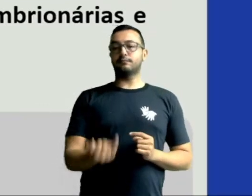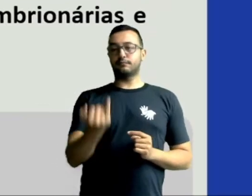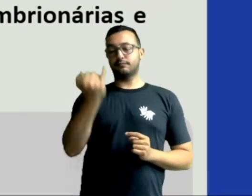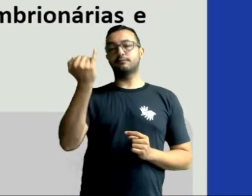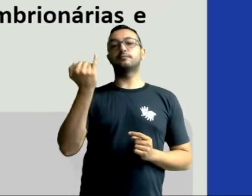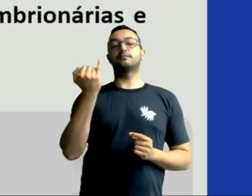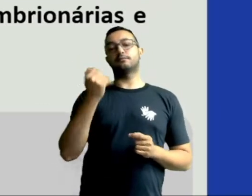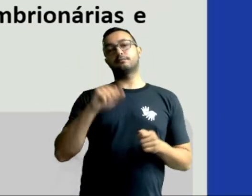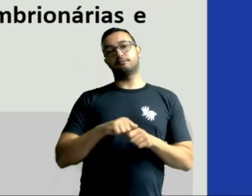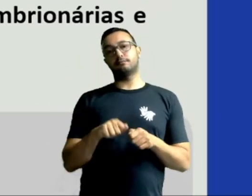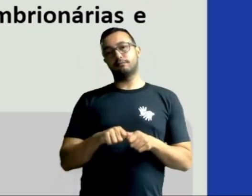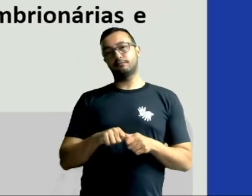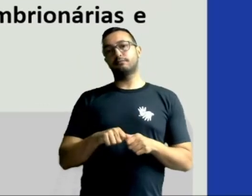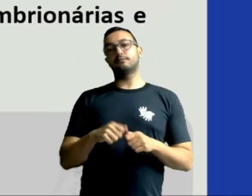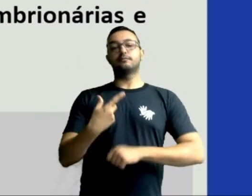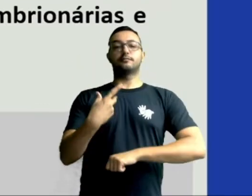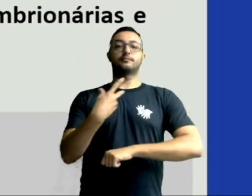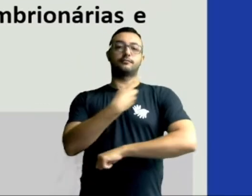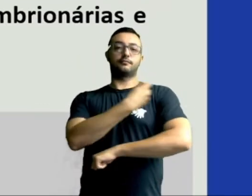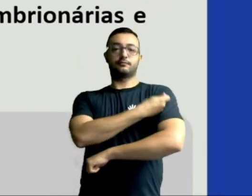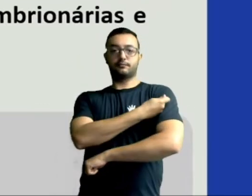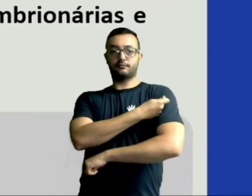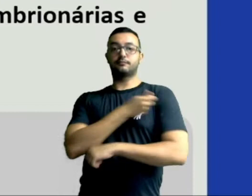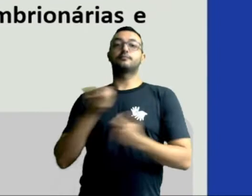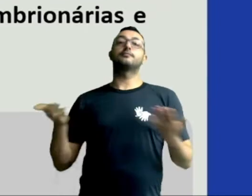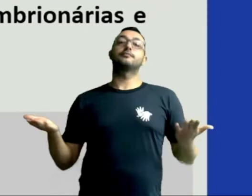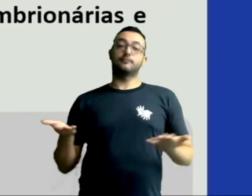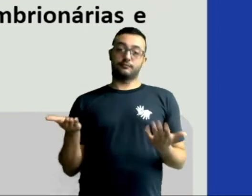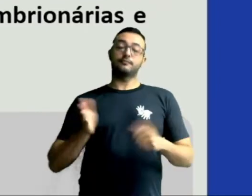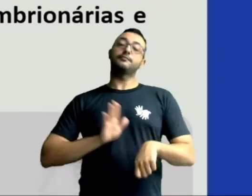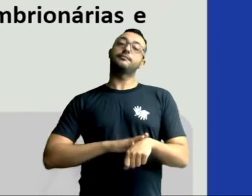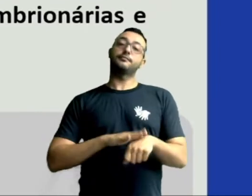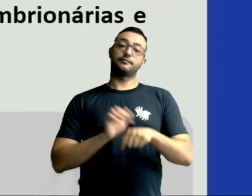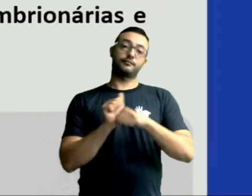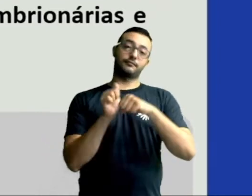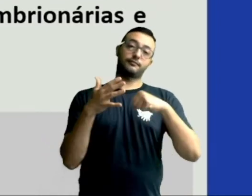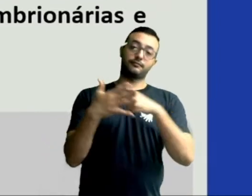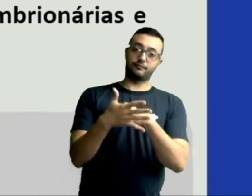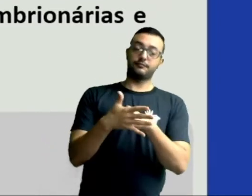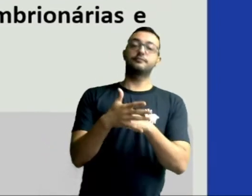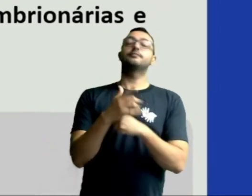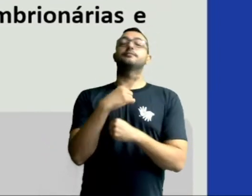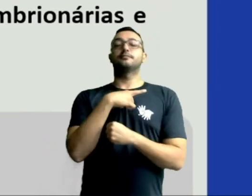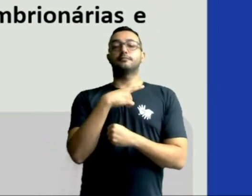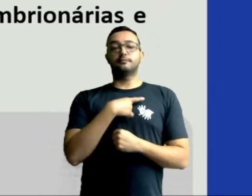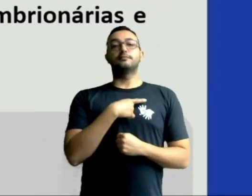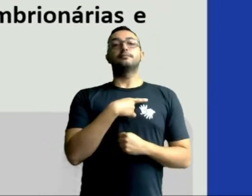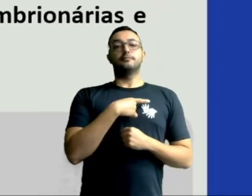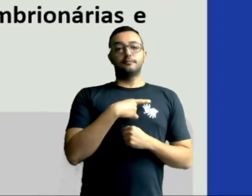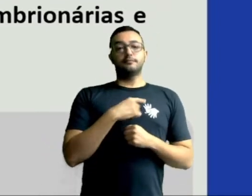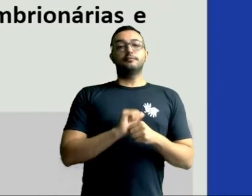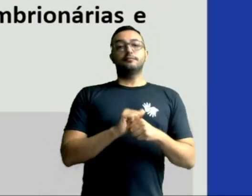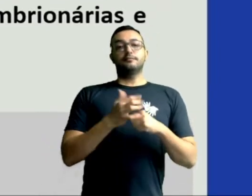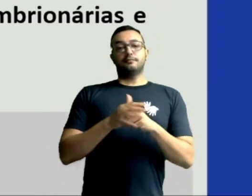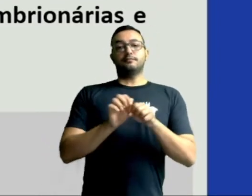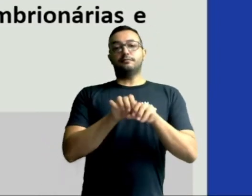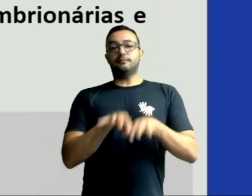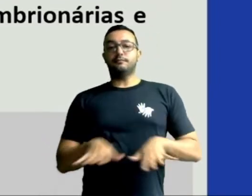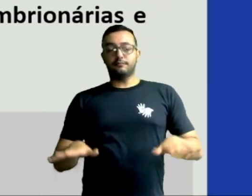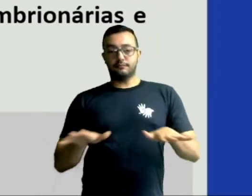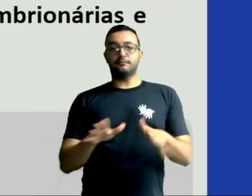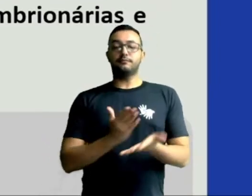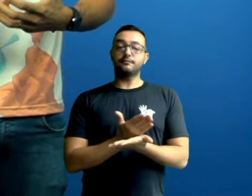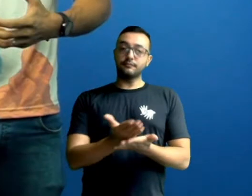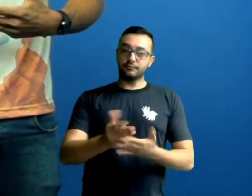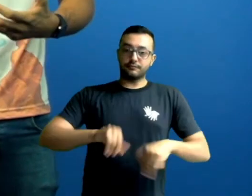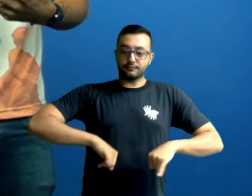na produção de vacinas, né? A gente está passando por um momento pandêmico, um momento de pandemia, né? Onde no início a gente começou a